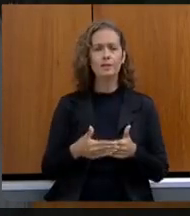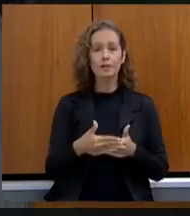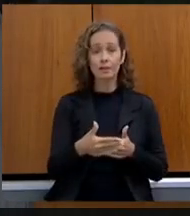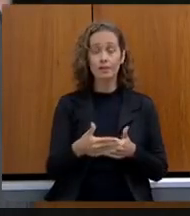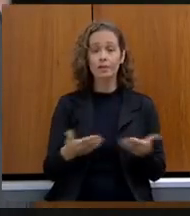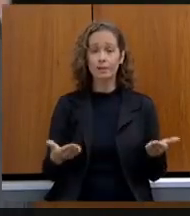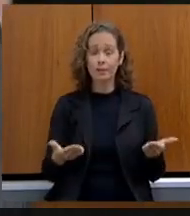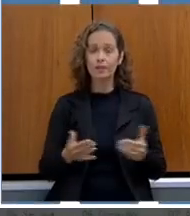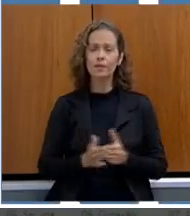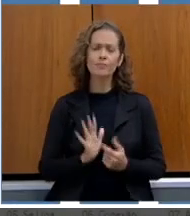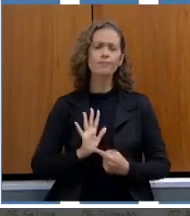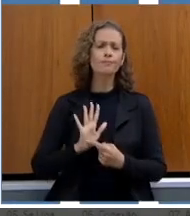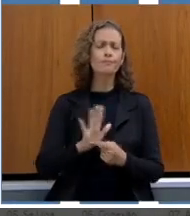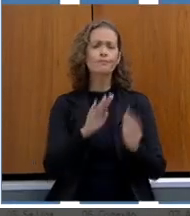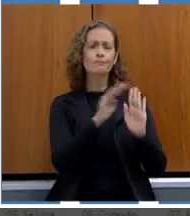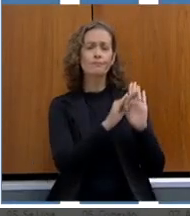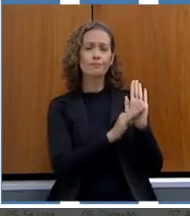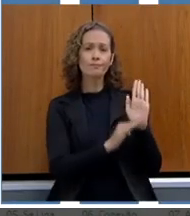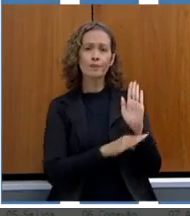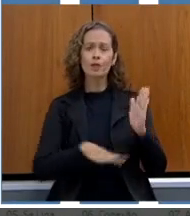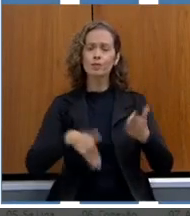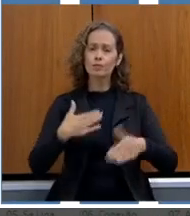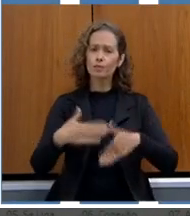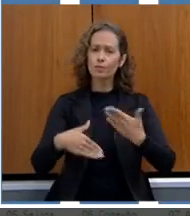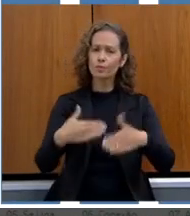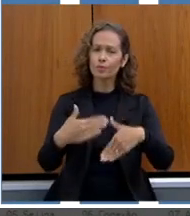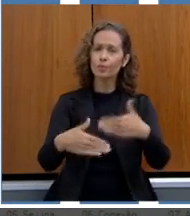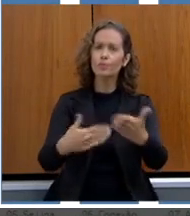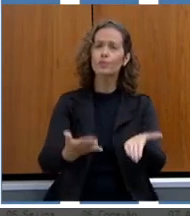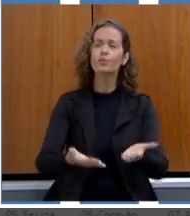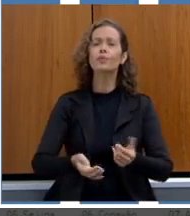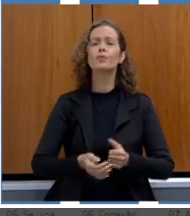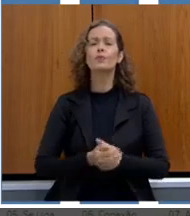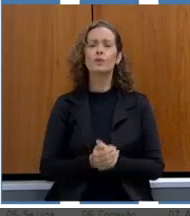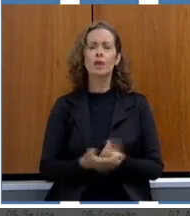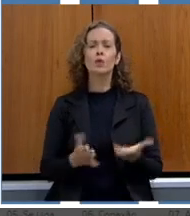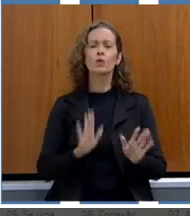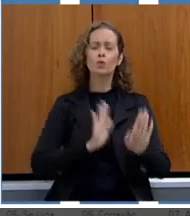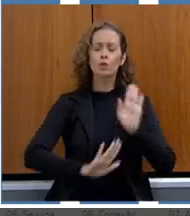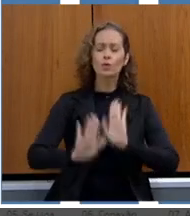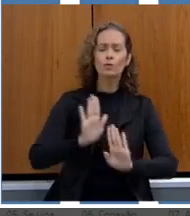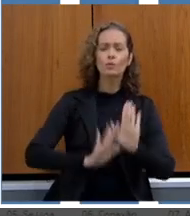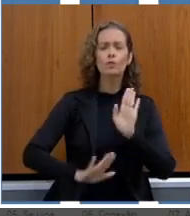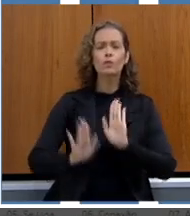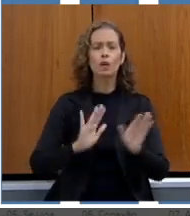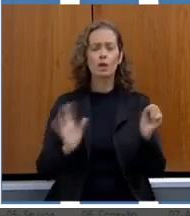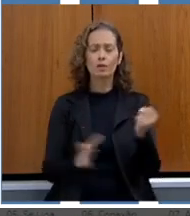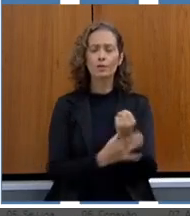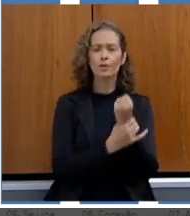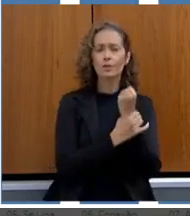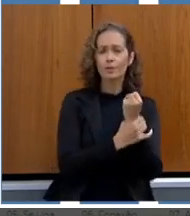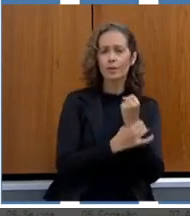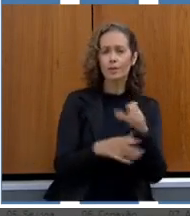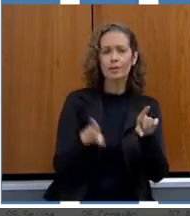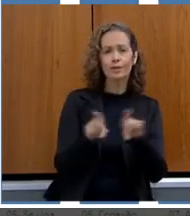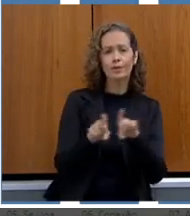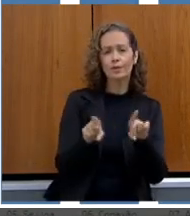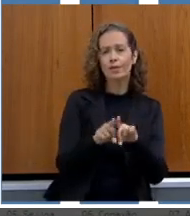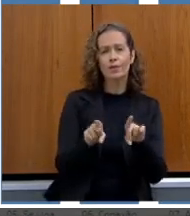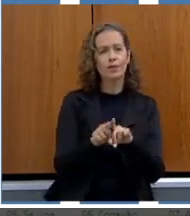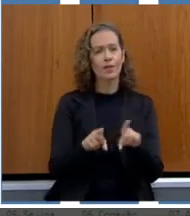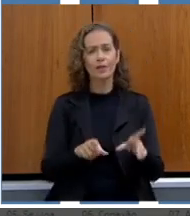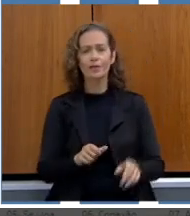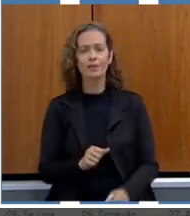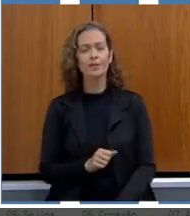obviamente destacando né que a progressiva de forma híbrida com todo cuidado e toda segurança tivemos um